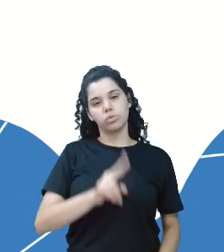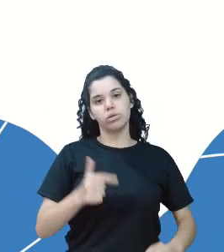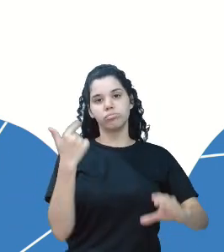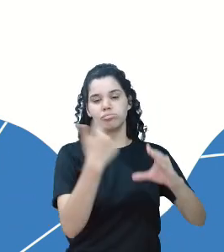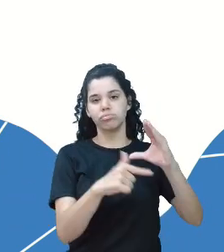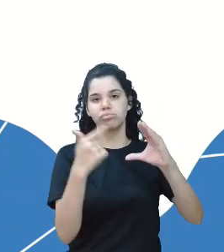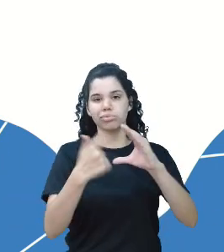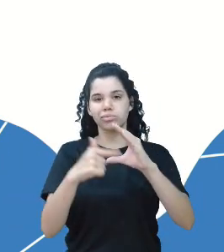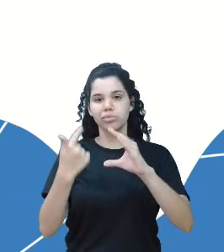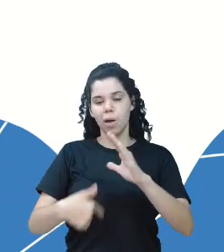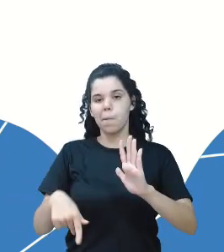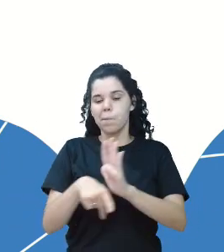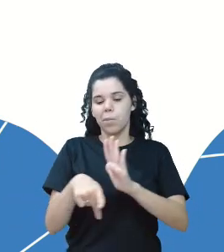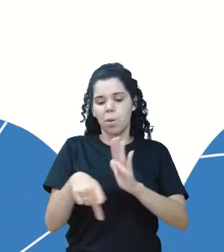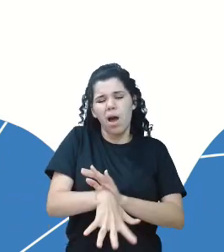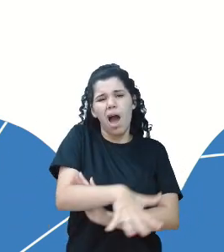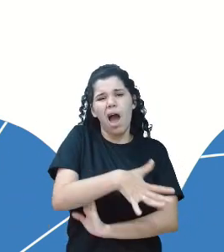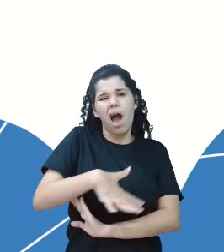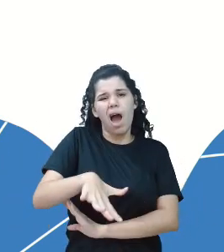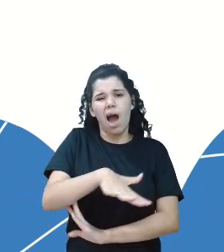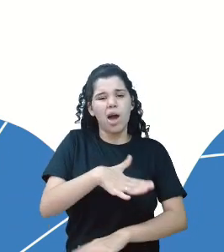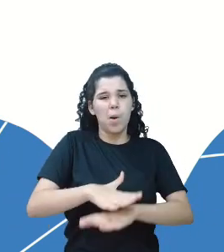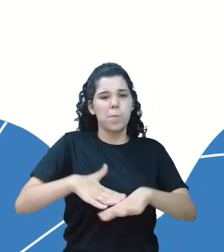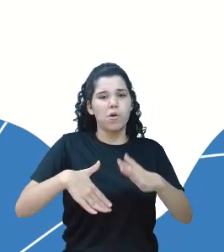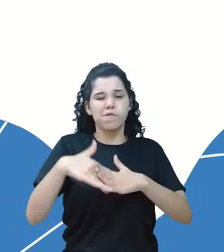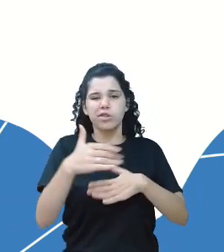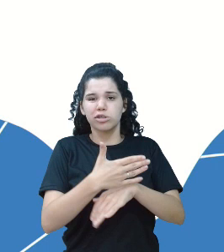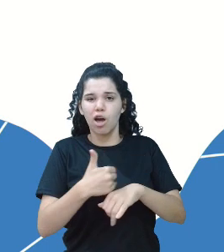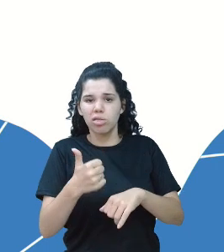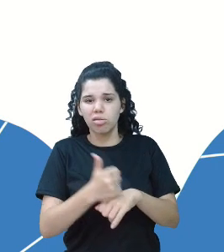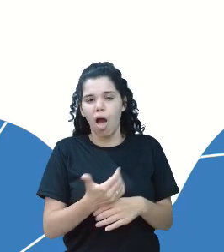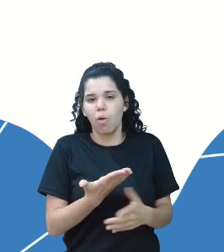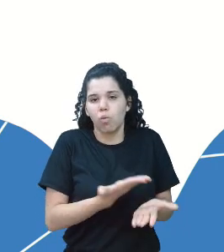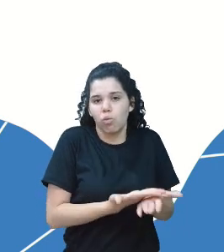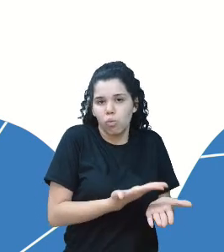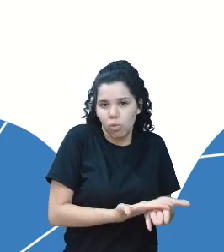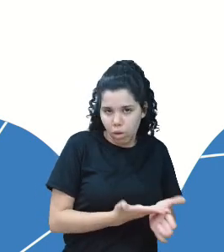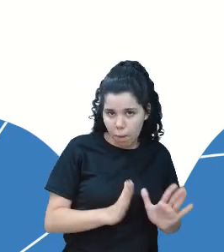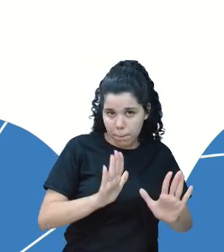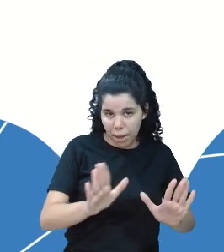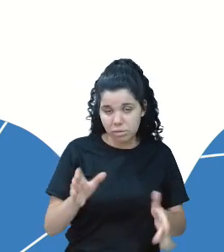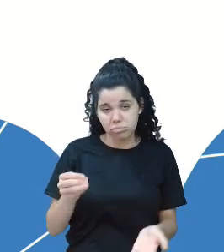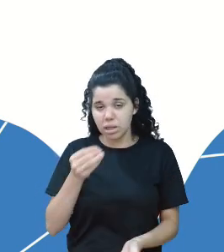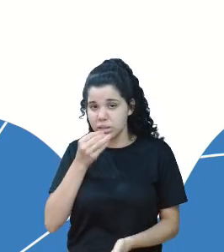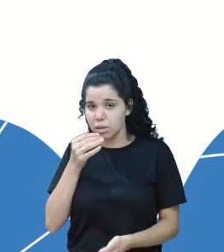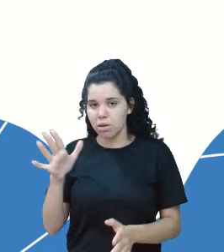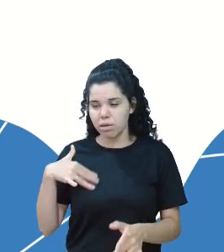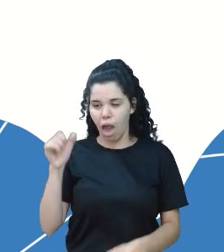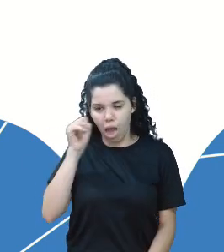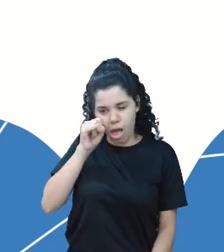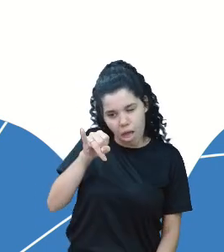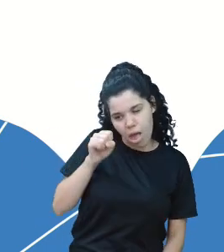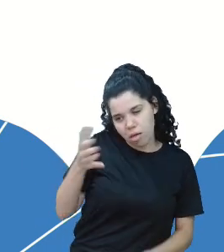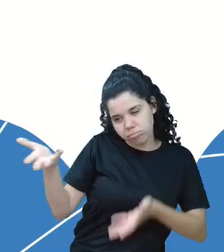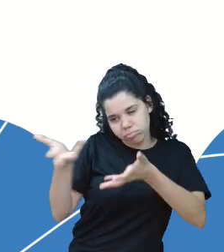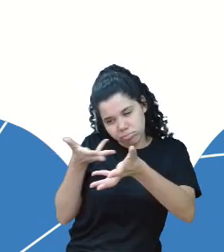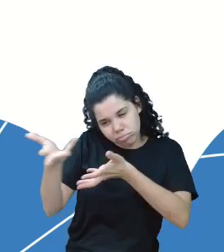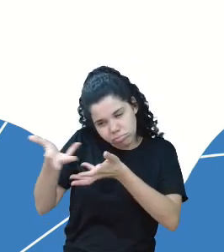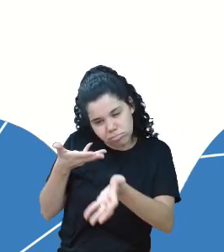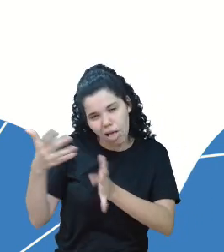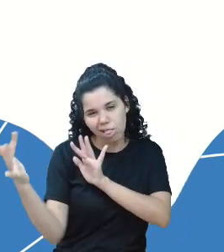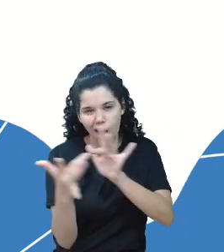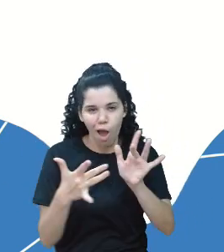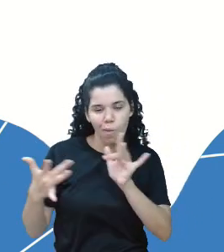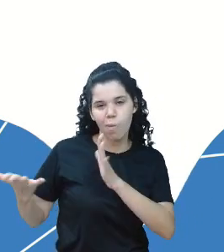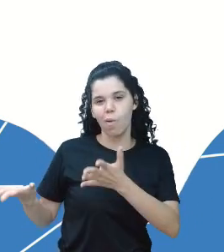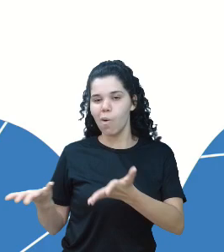para questões profissionais, estudantis, mas quando a gente quer fazer uma paquerinha, conversar, dar